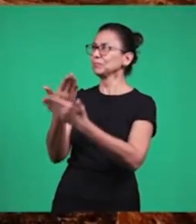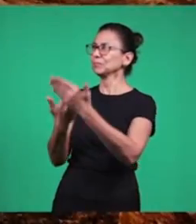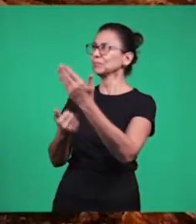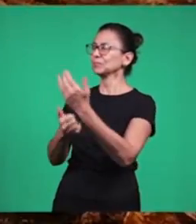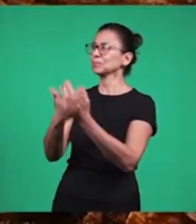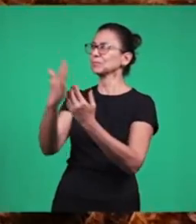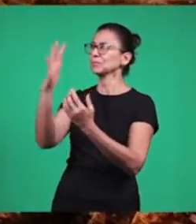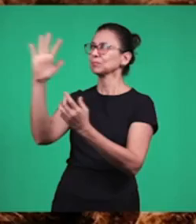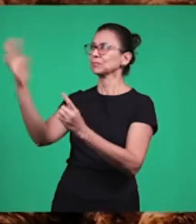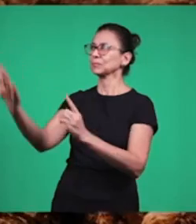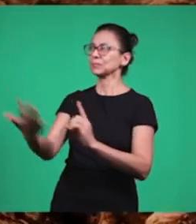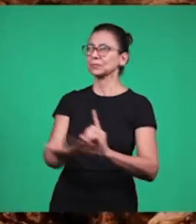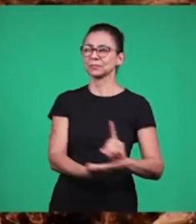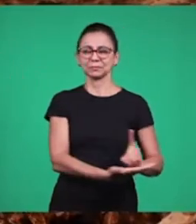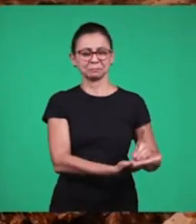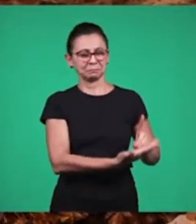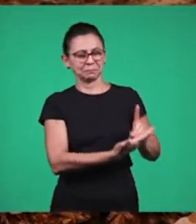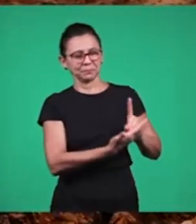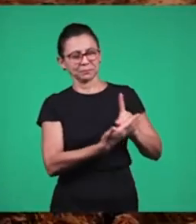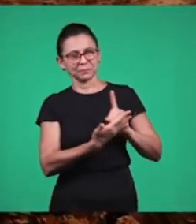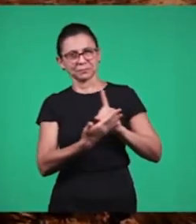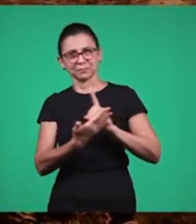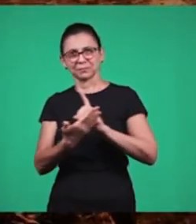me estenderás,